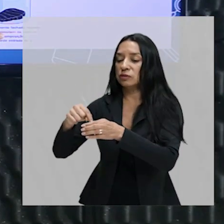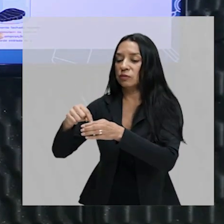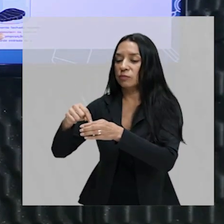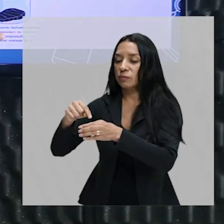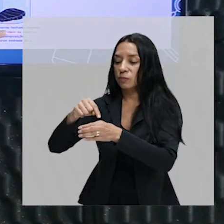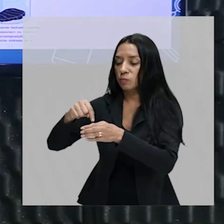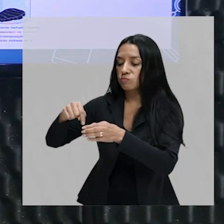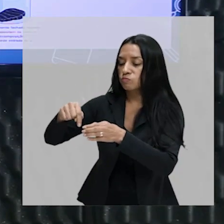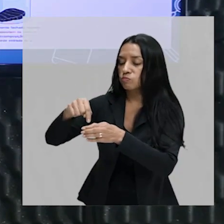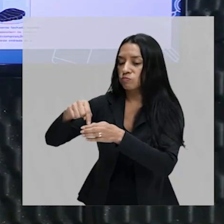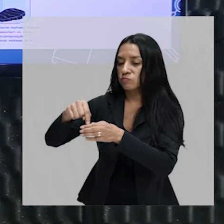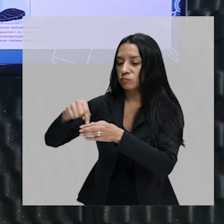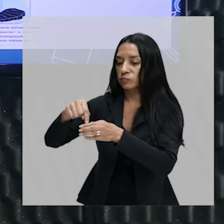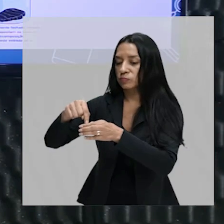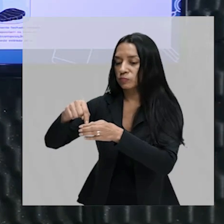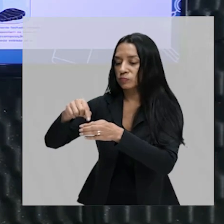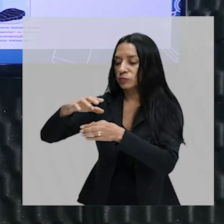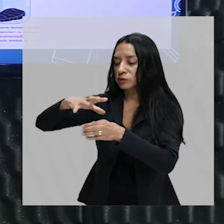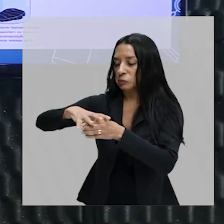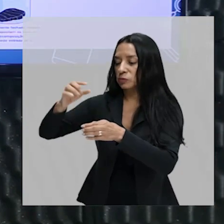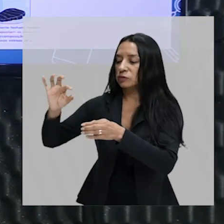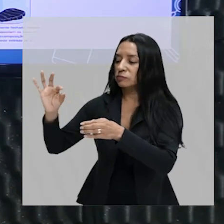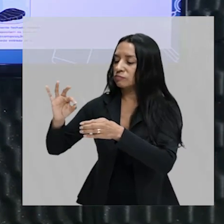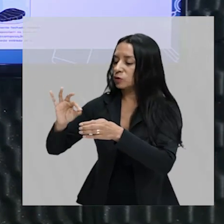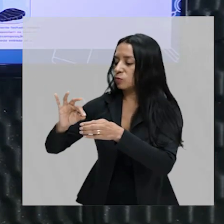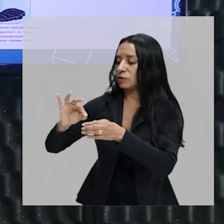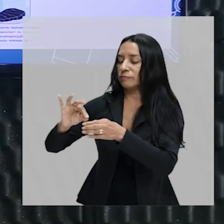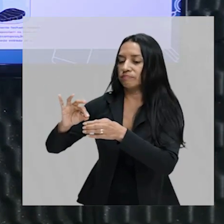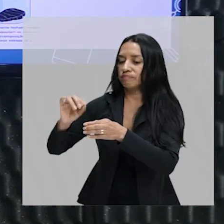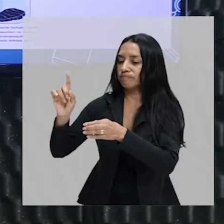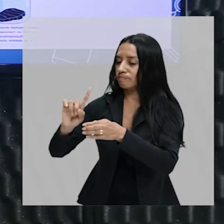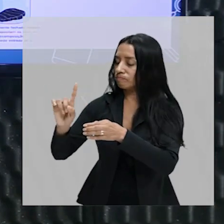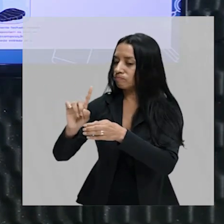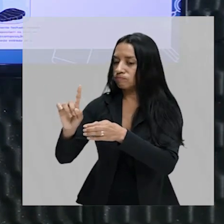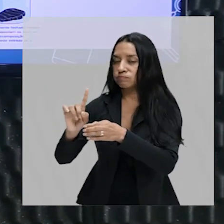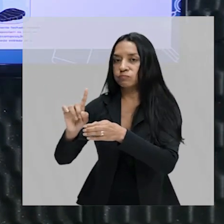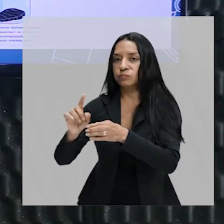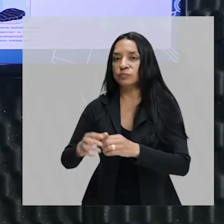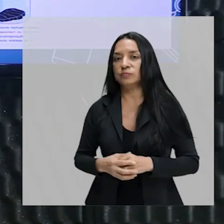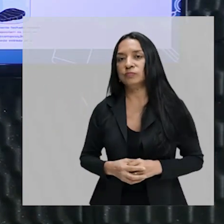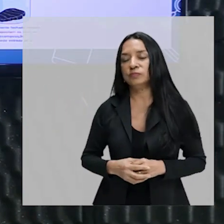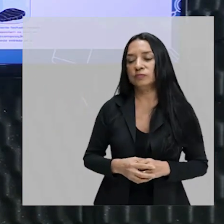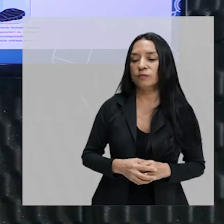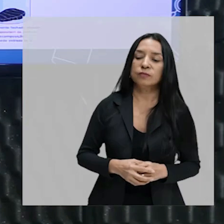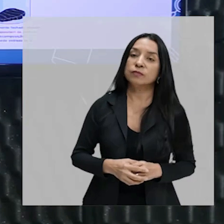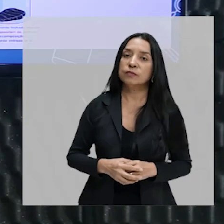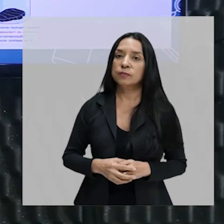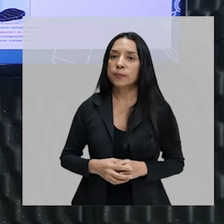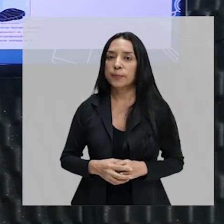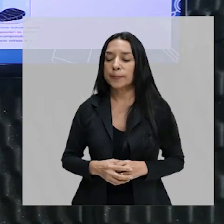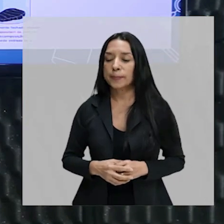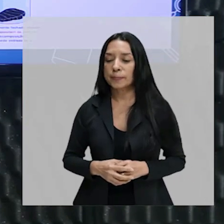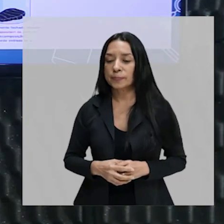hermeticamente fechado impede que as moscas depositem os ovos na carne em decomposição esses